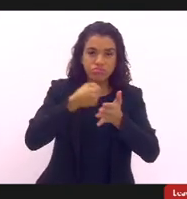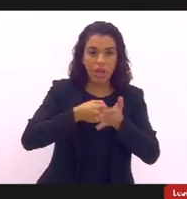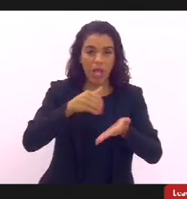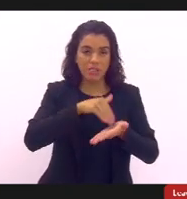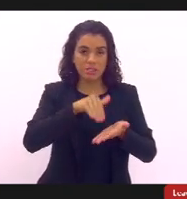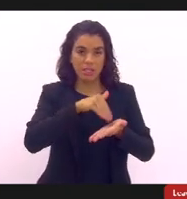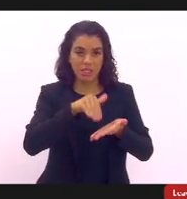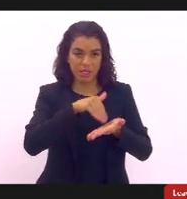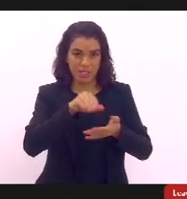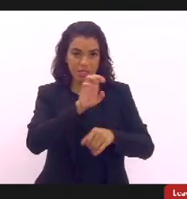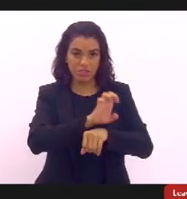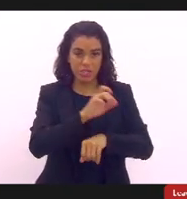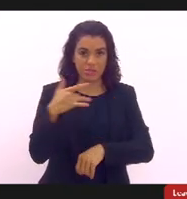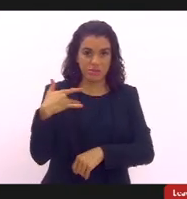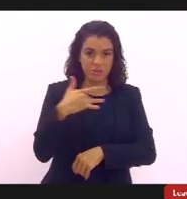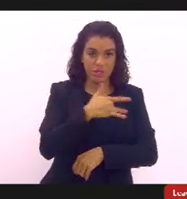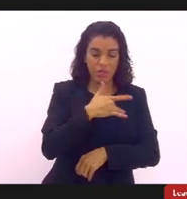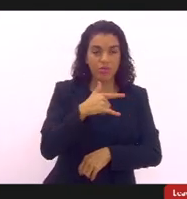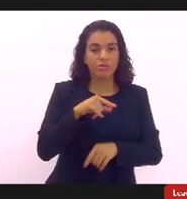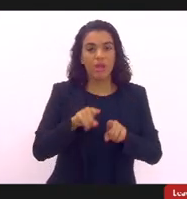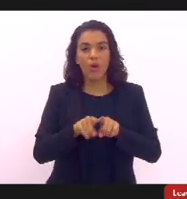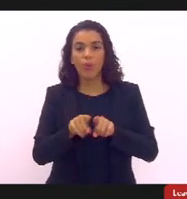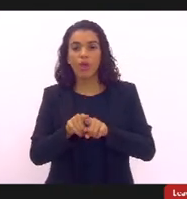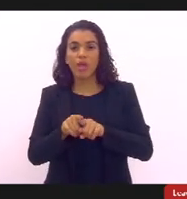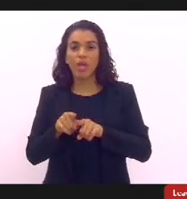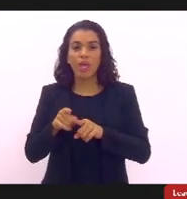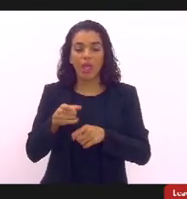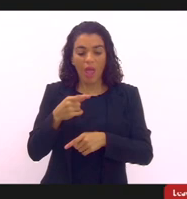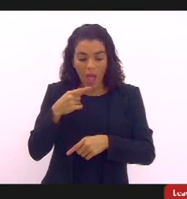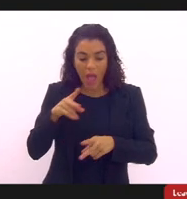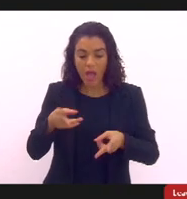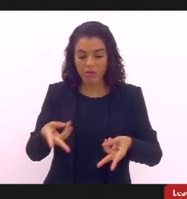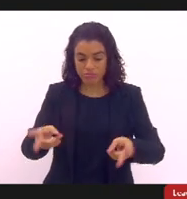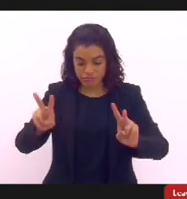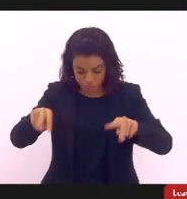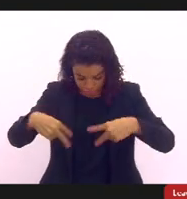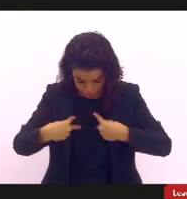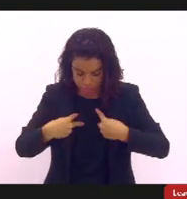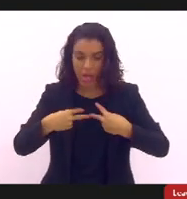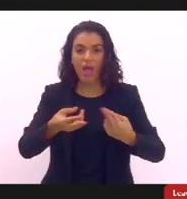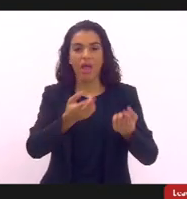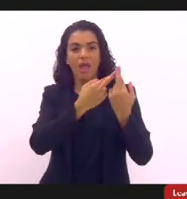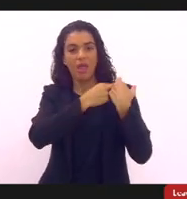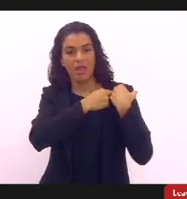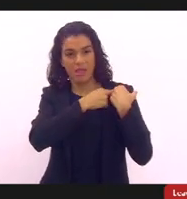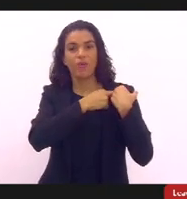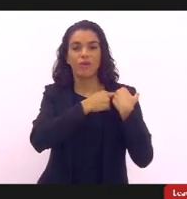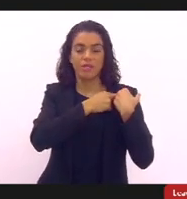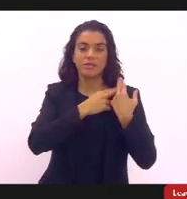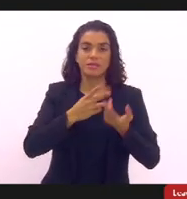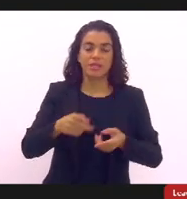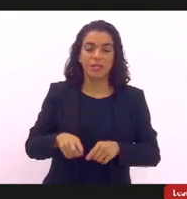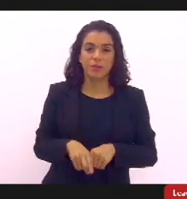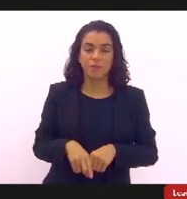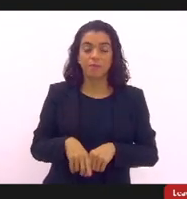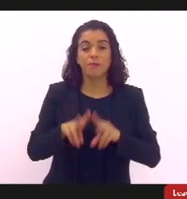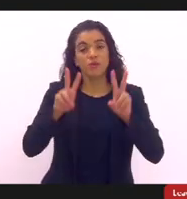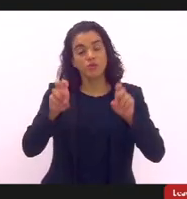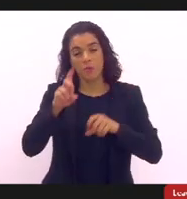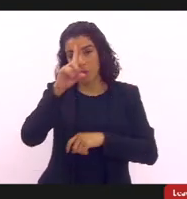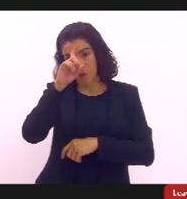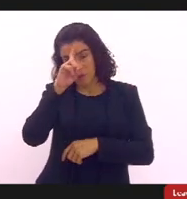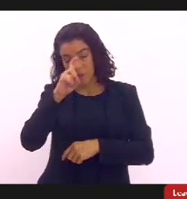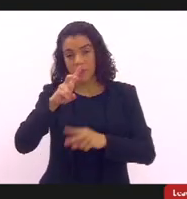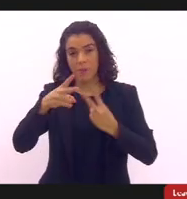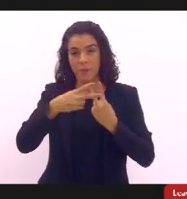Secretaria de Estado de Saúde está reconhecendo essa responsabilidade que ela tem que ter, né, em relação ao sanatório penal. Né?